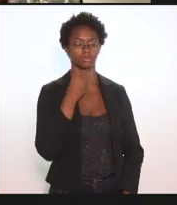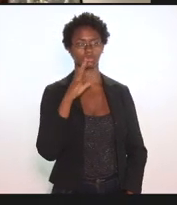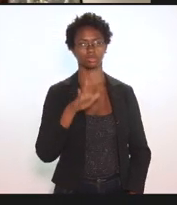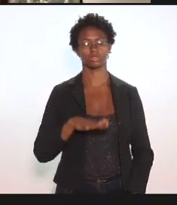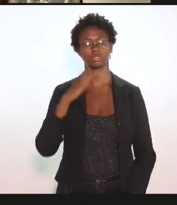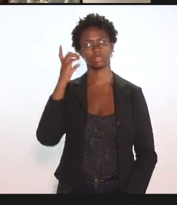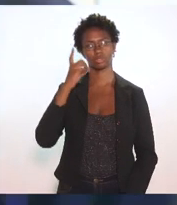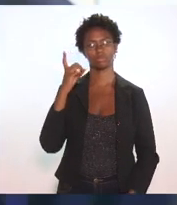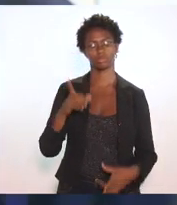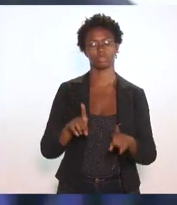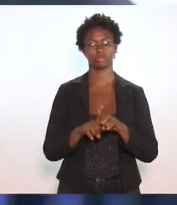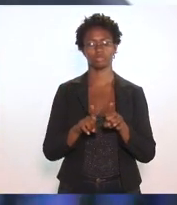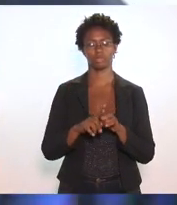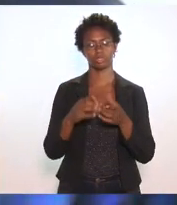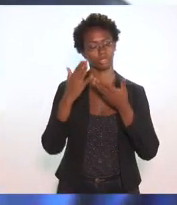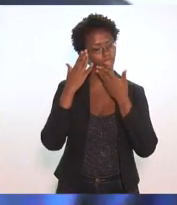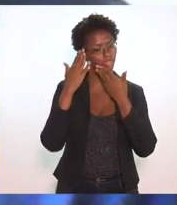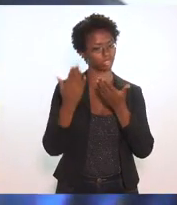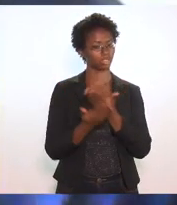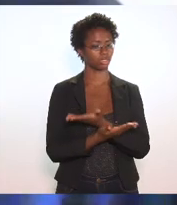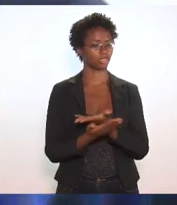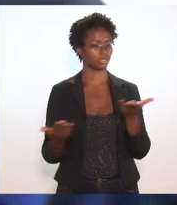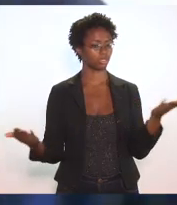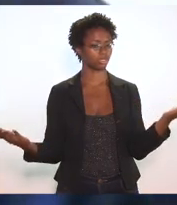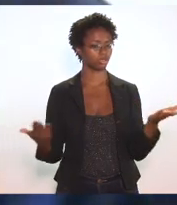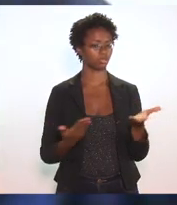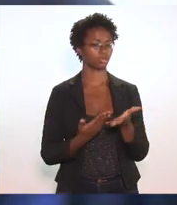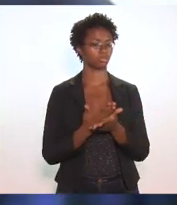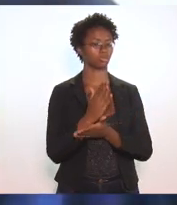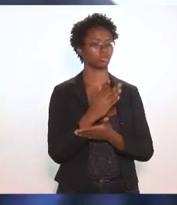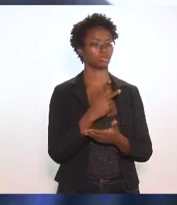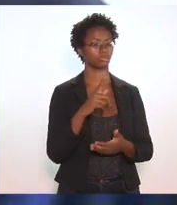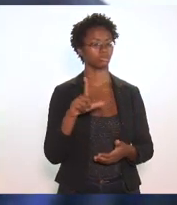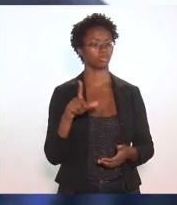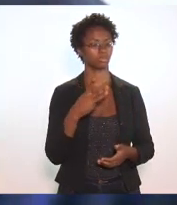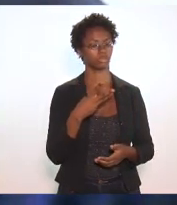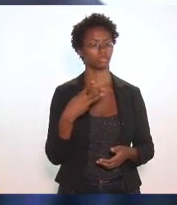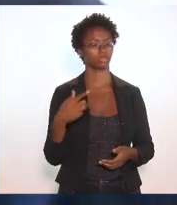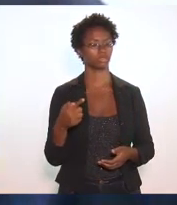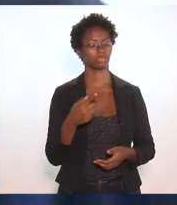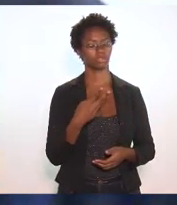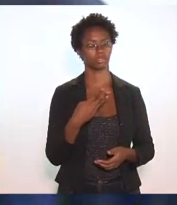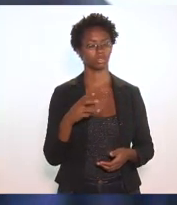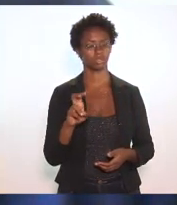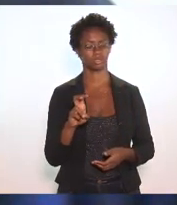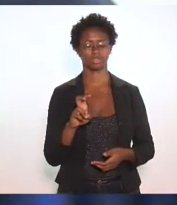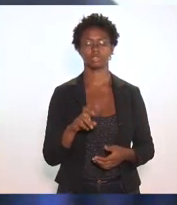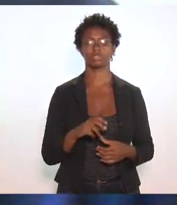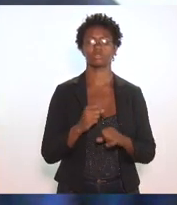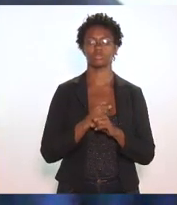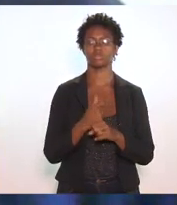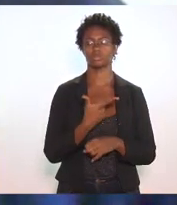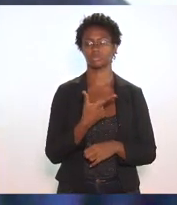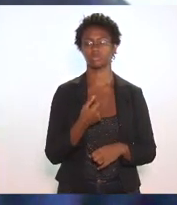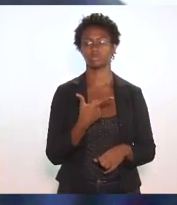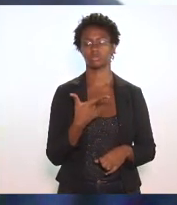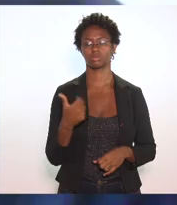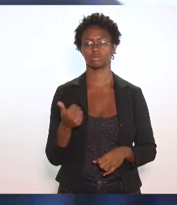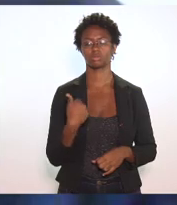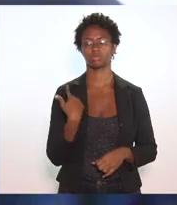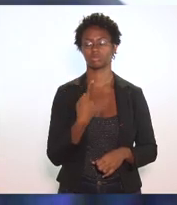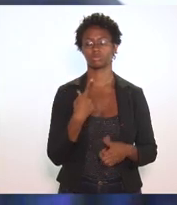quero agradecer a todos e todas pela aprovação do nosso projeto 3735-2021. A gente tem acompanhado ao